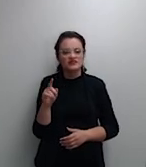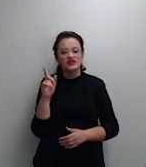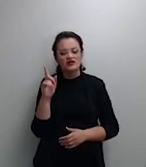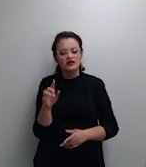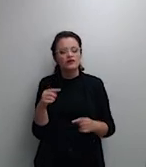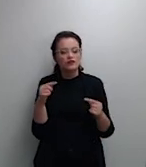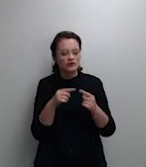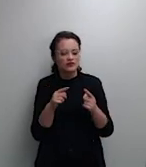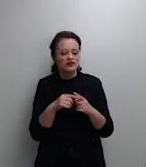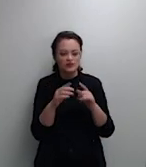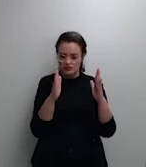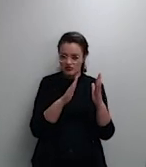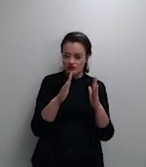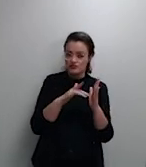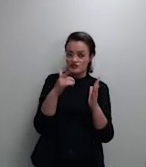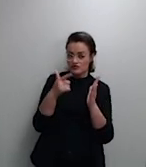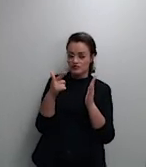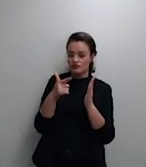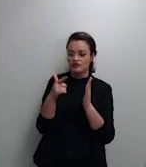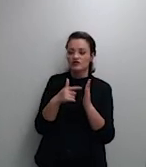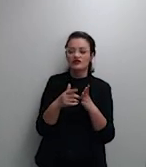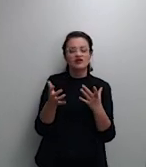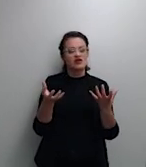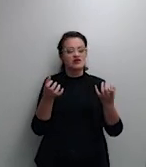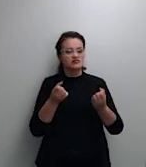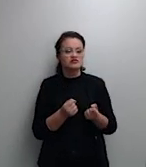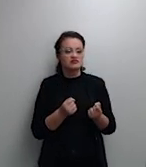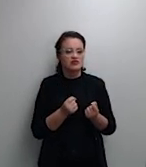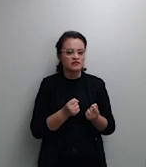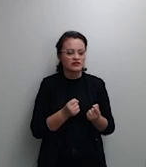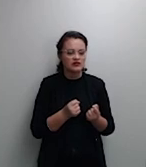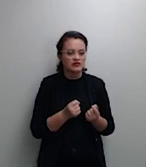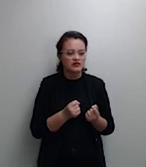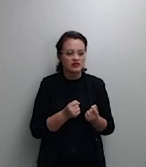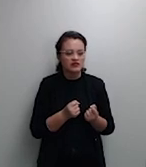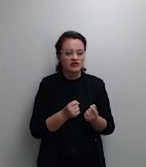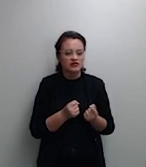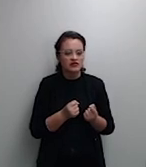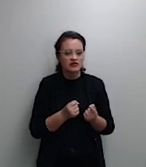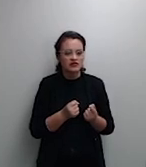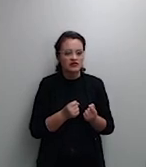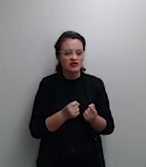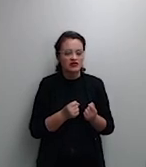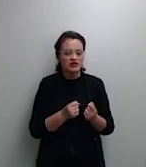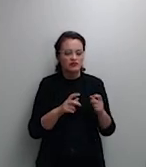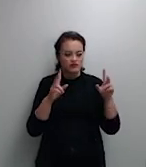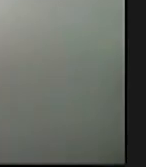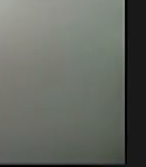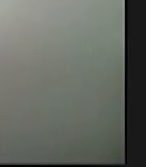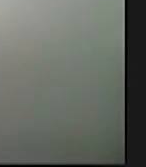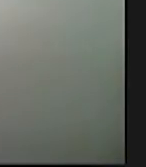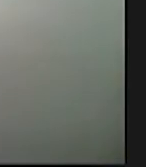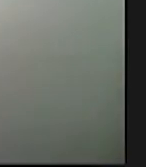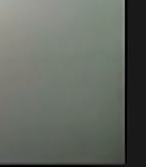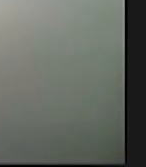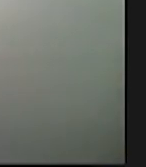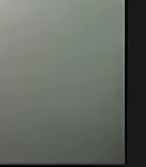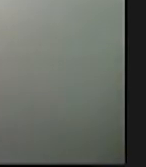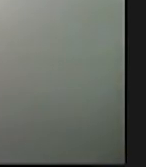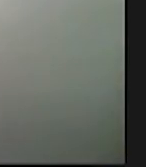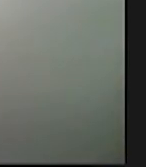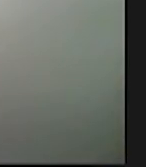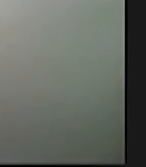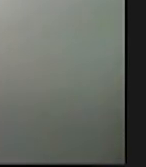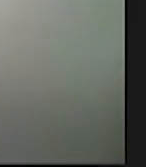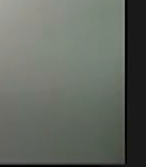julgamento colegiado, o ministro Gurgel de Faria lembrou que a Lei nº 8.429, de 92, ampliou o conceito